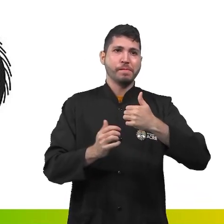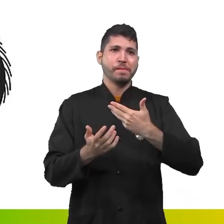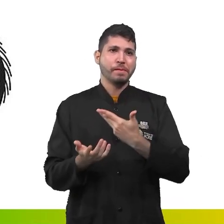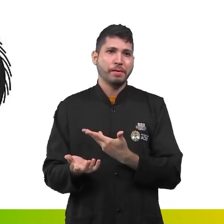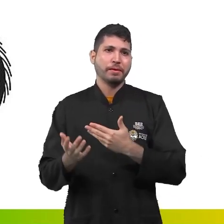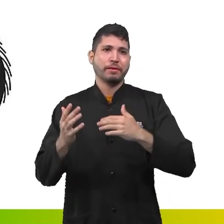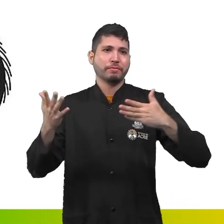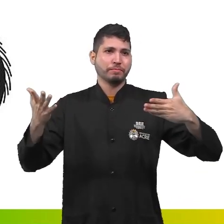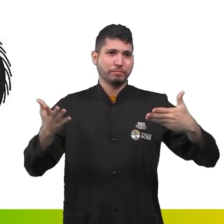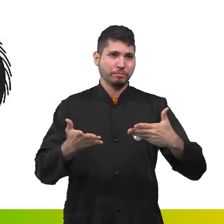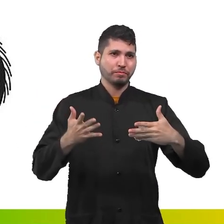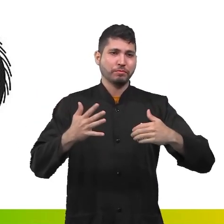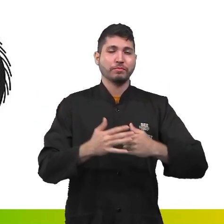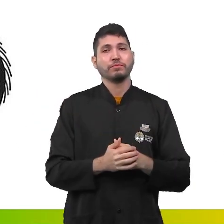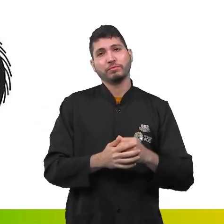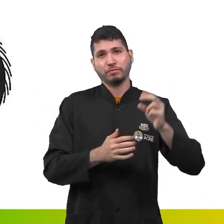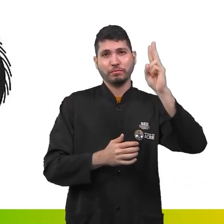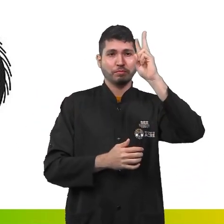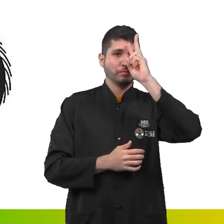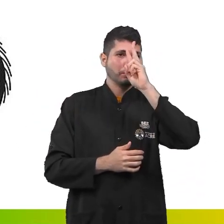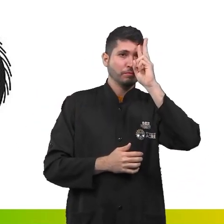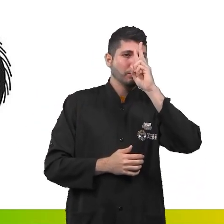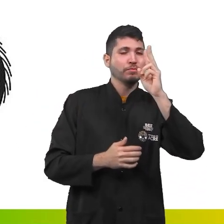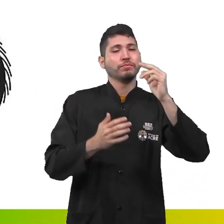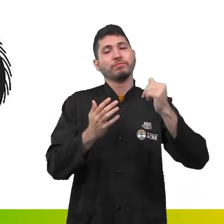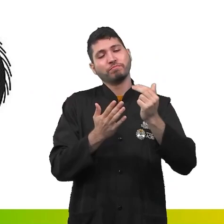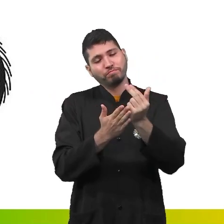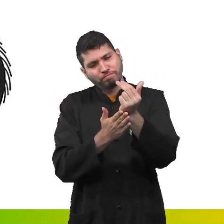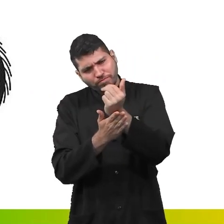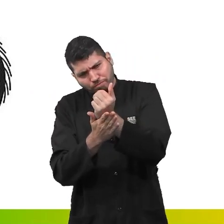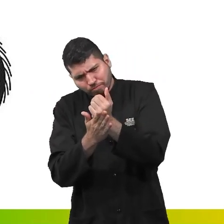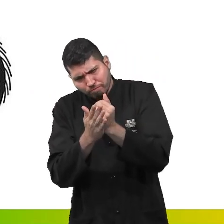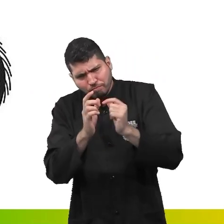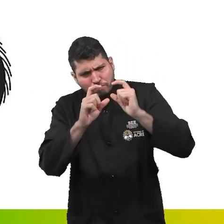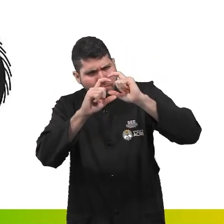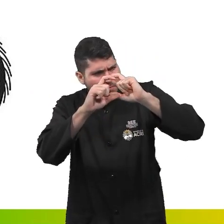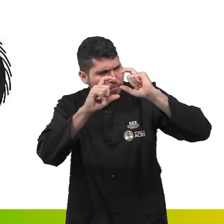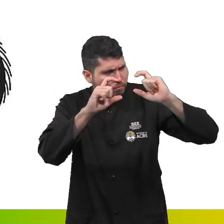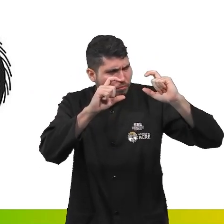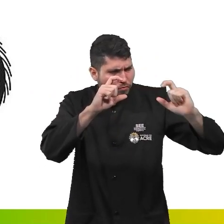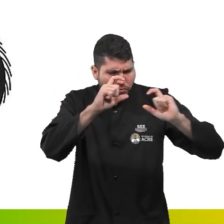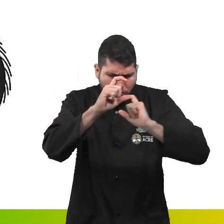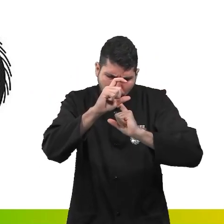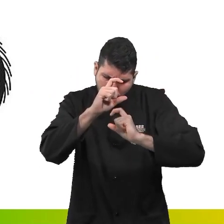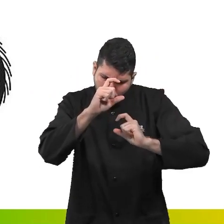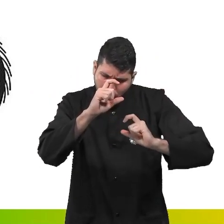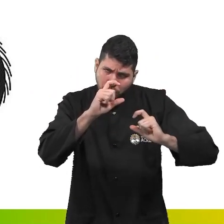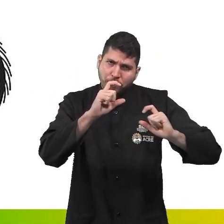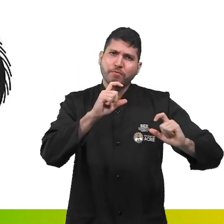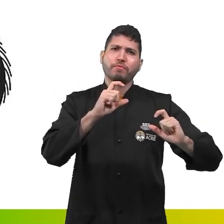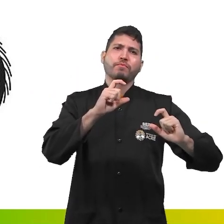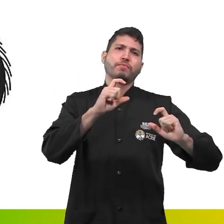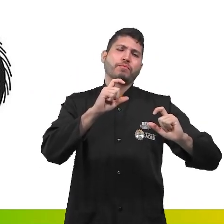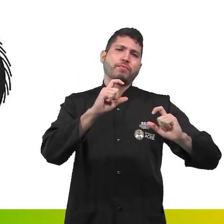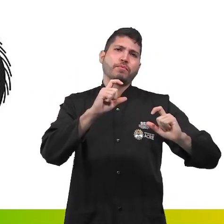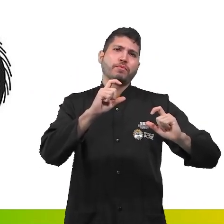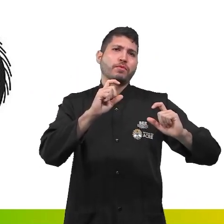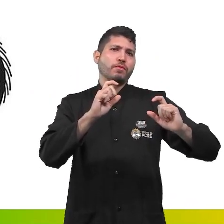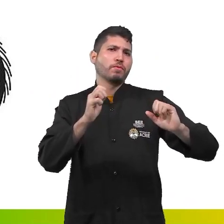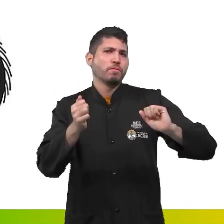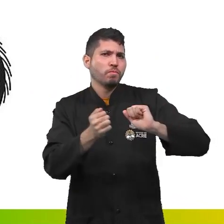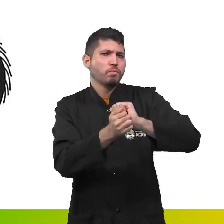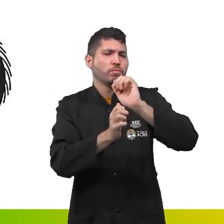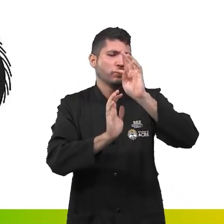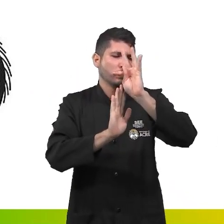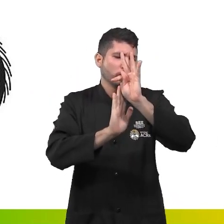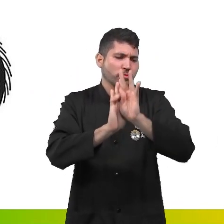historieta que combina dibujo, ou seja, uma história, né, em quadrinhos, que é a historieta, que combina desenhos com textos, ou